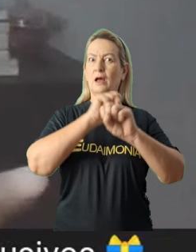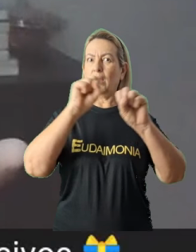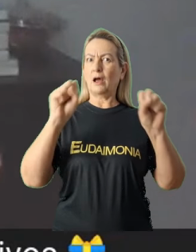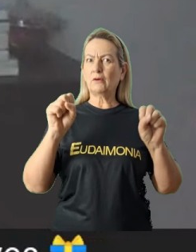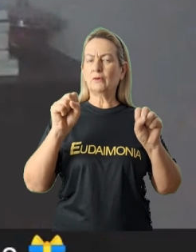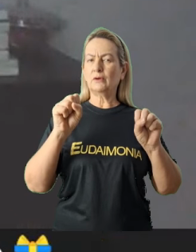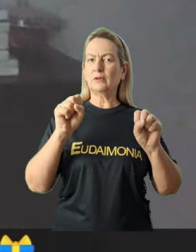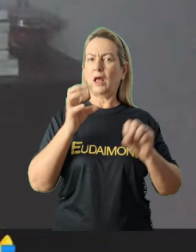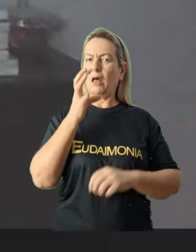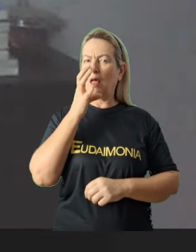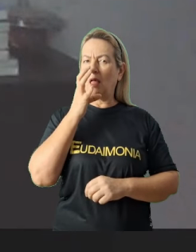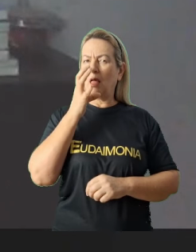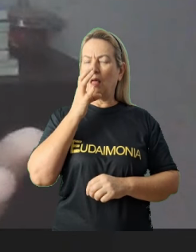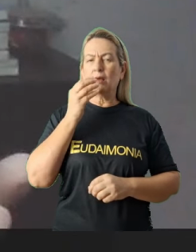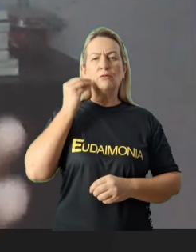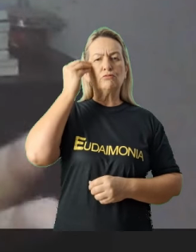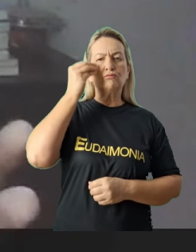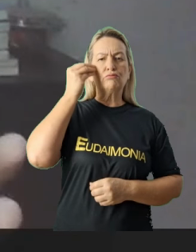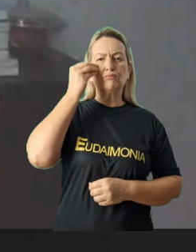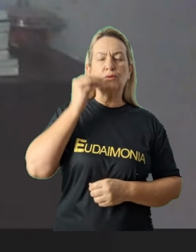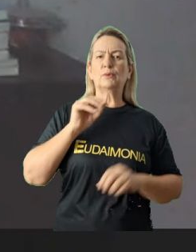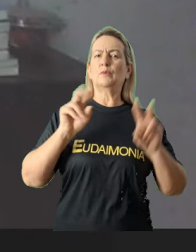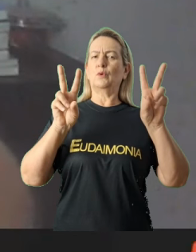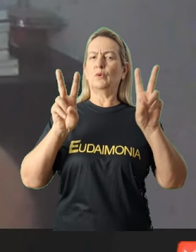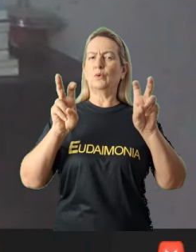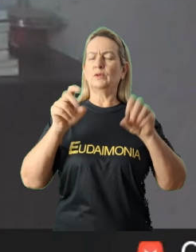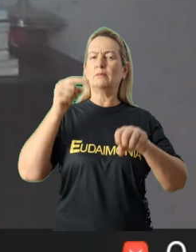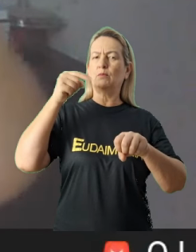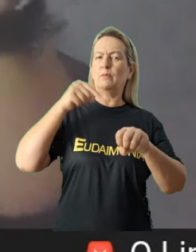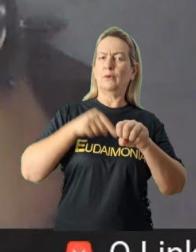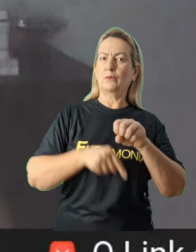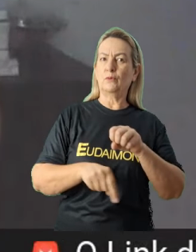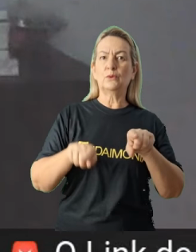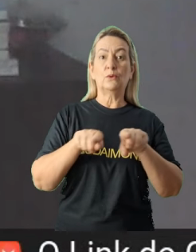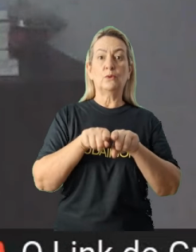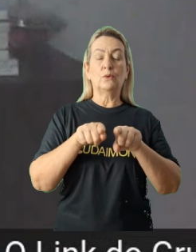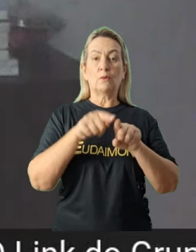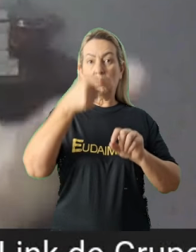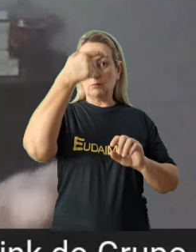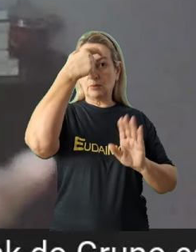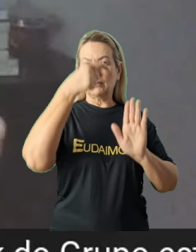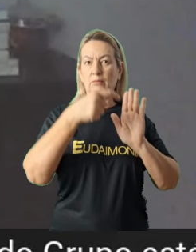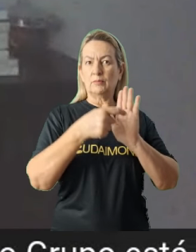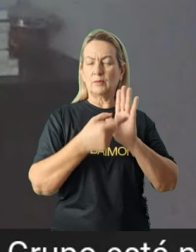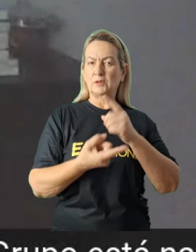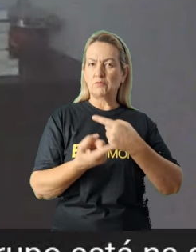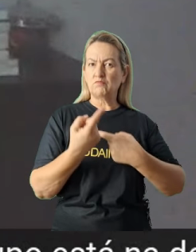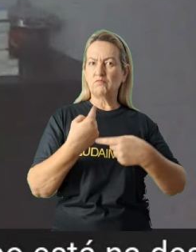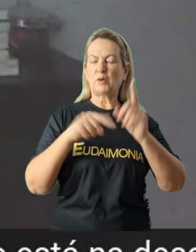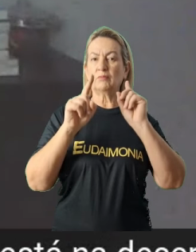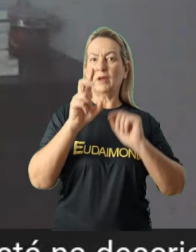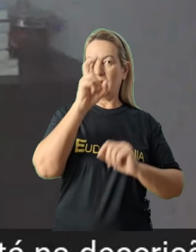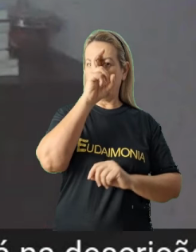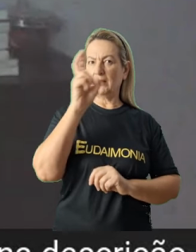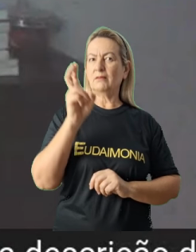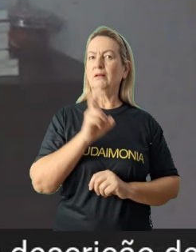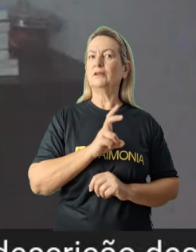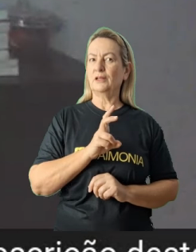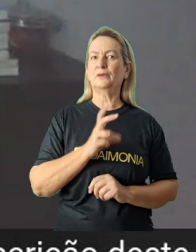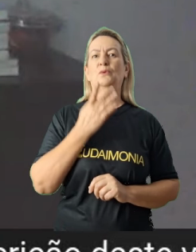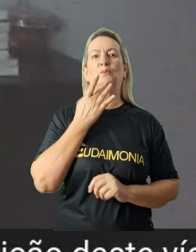pensar e refletir sobre um tema tão complexo como esse para aumentar a sua capacidade intelectiva, não é para qualquer um,